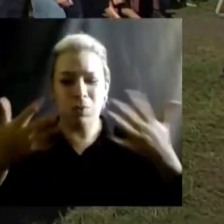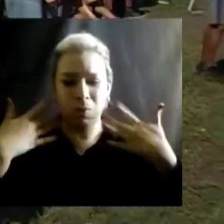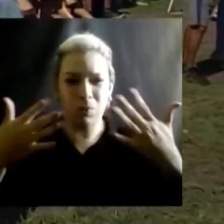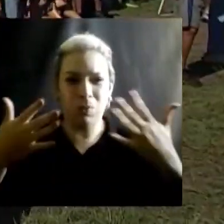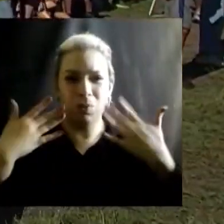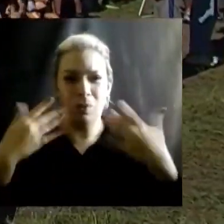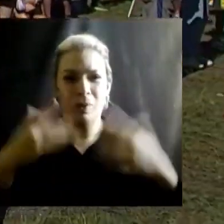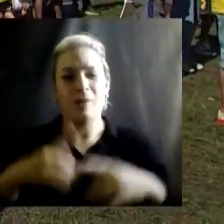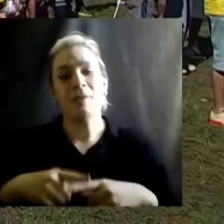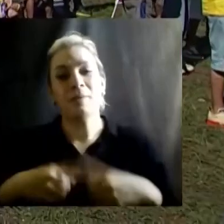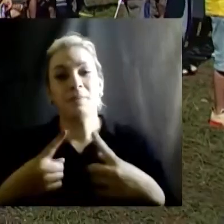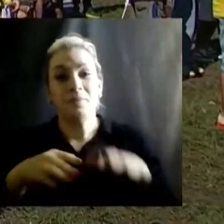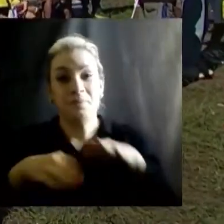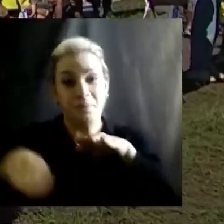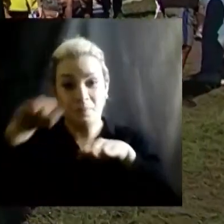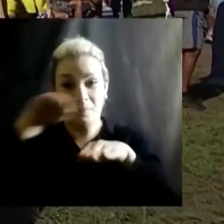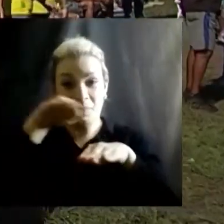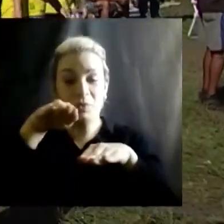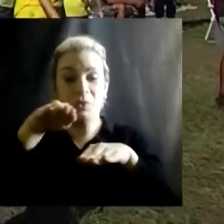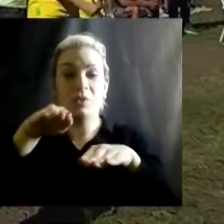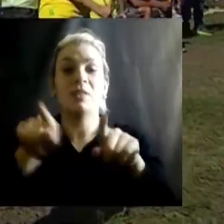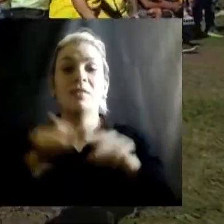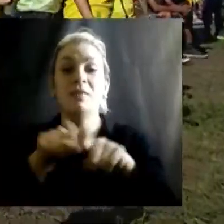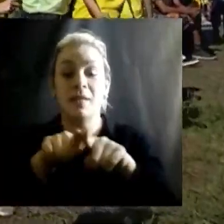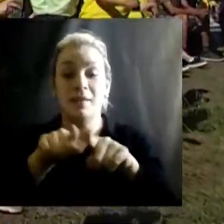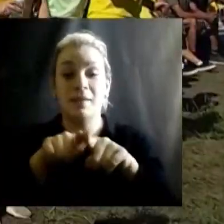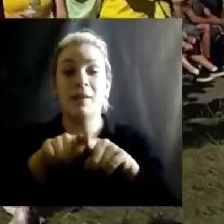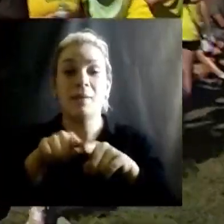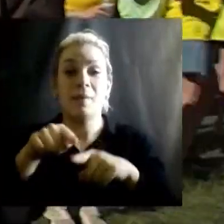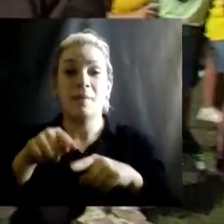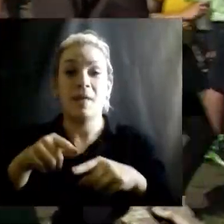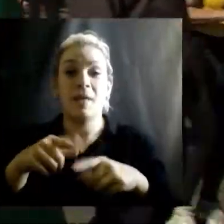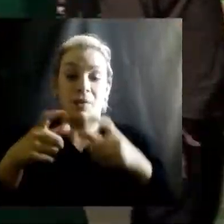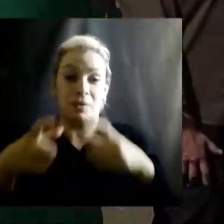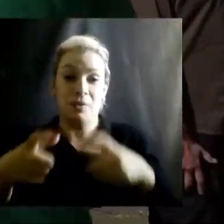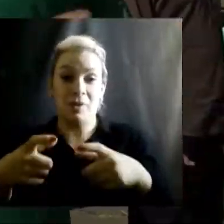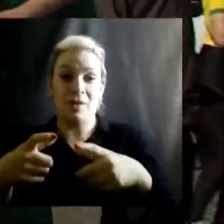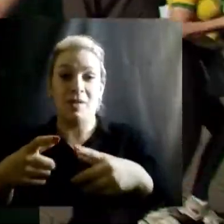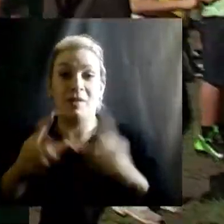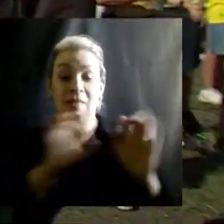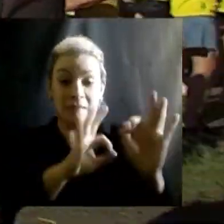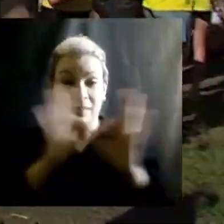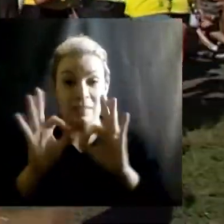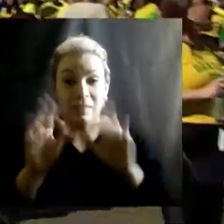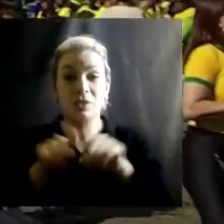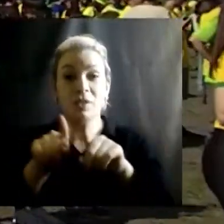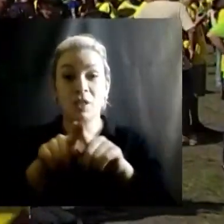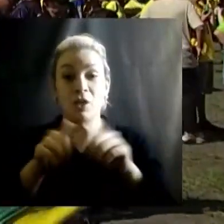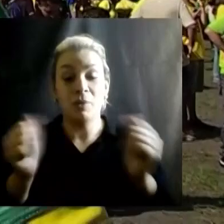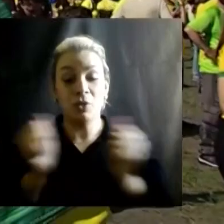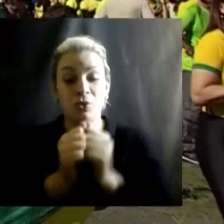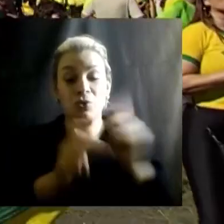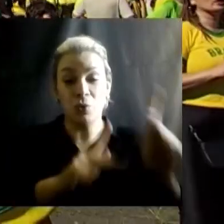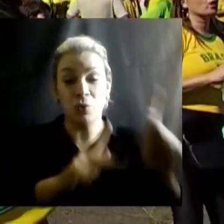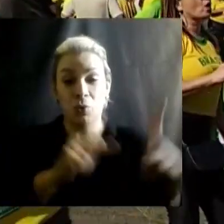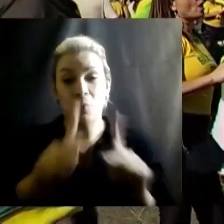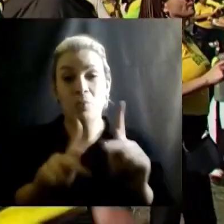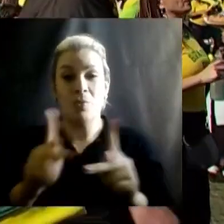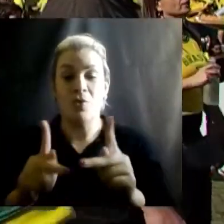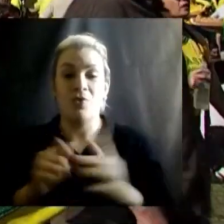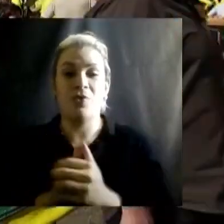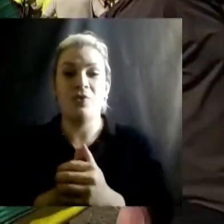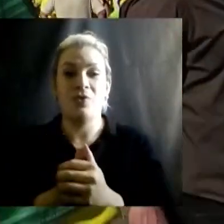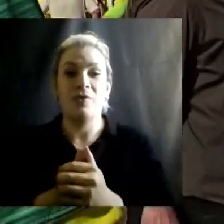marcaram presença na arena. Elas acompanharam o jogo ao lado da população e também falaram do placar. Olha, não vai ser fácil.